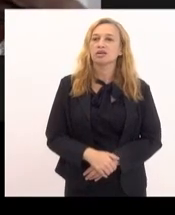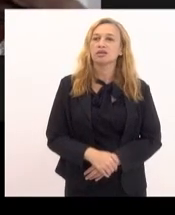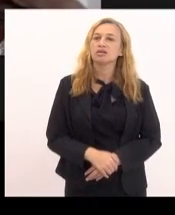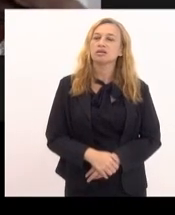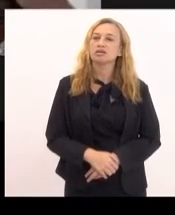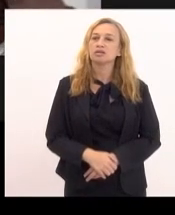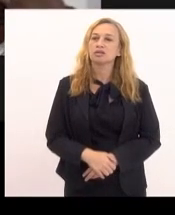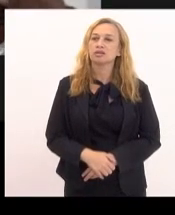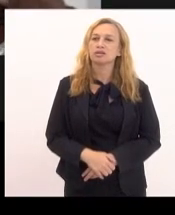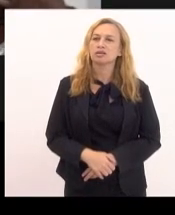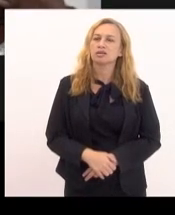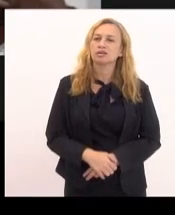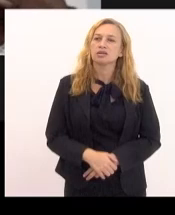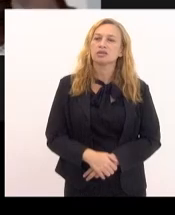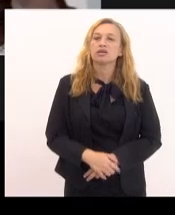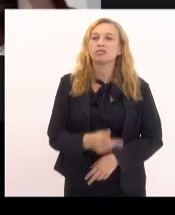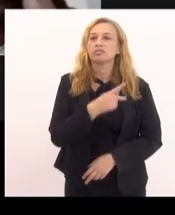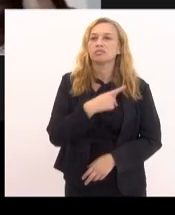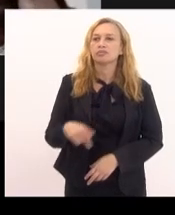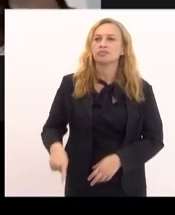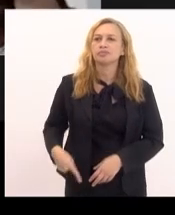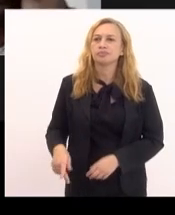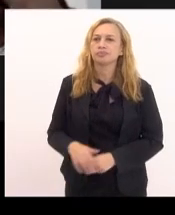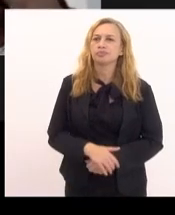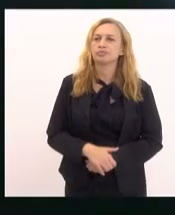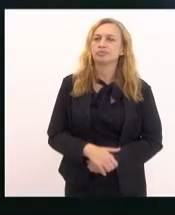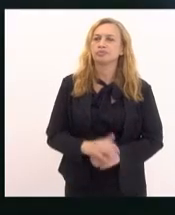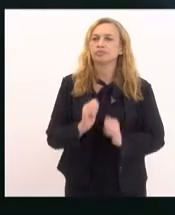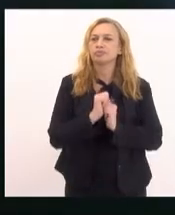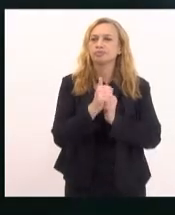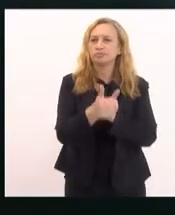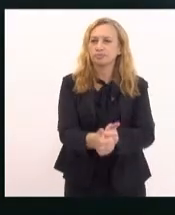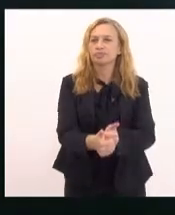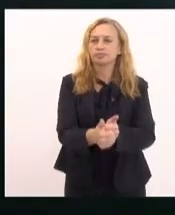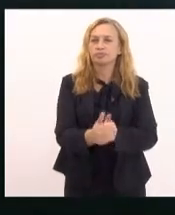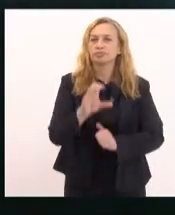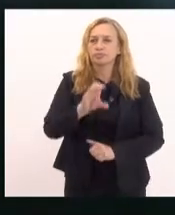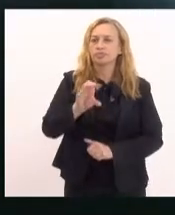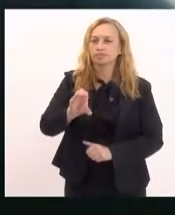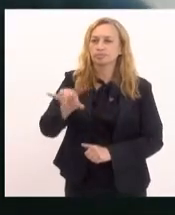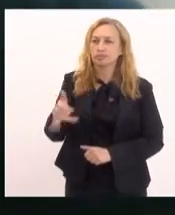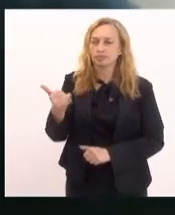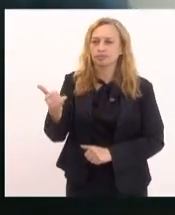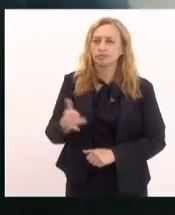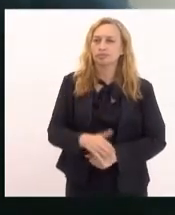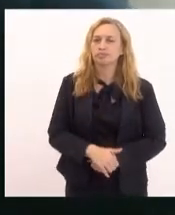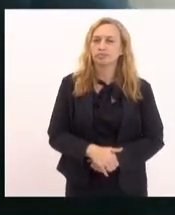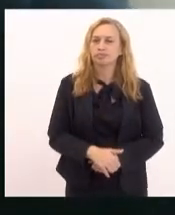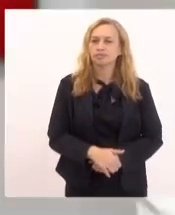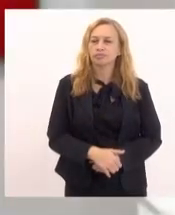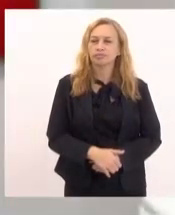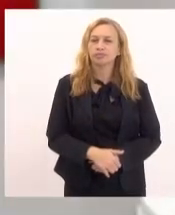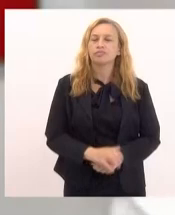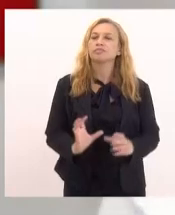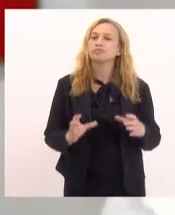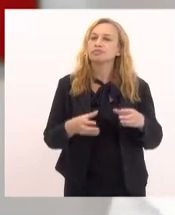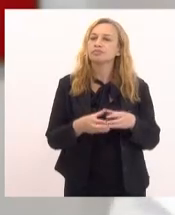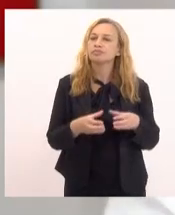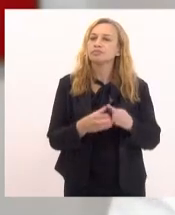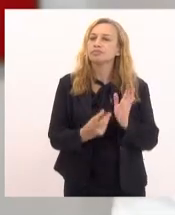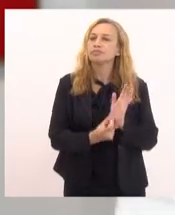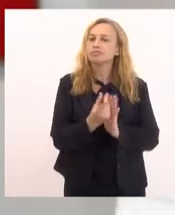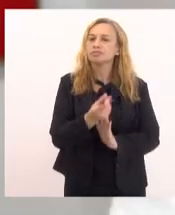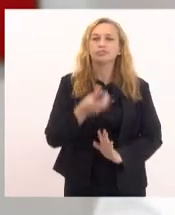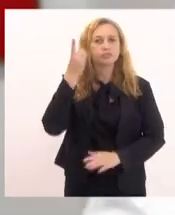São apoio. Presidente, acompanho a CCJ. Pela Comissão de